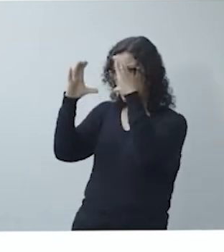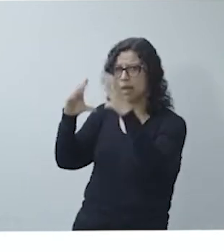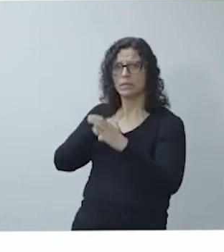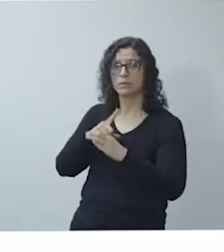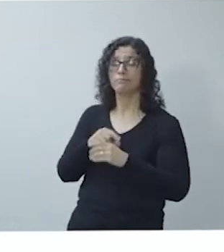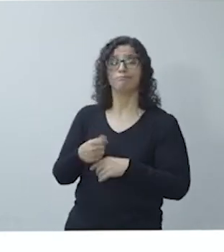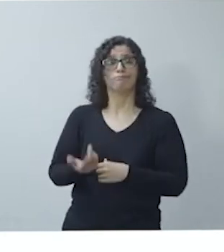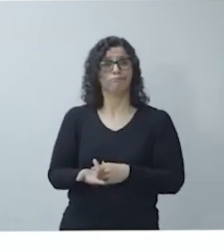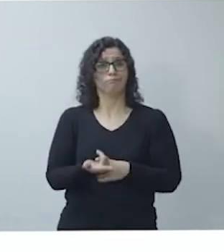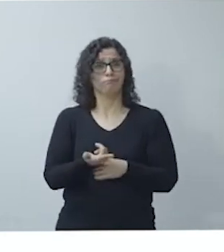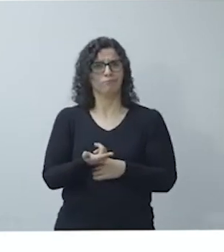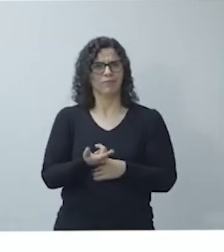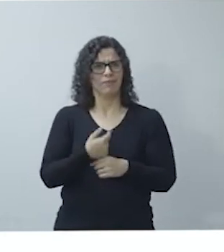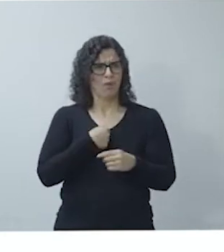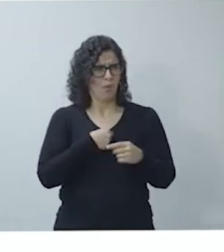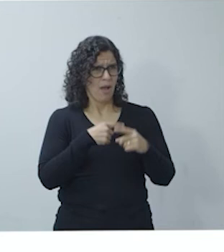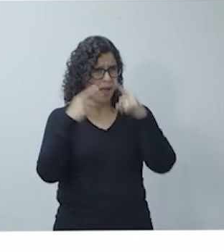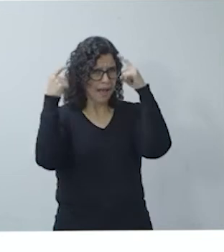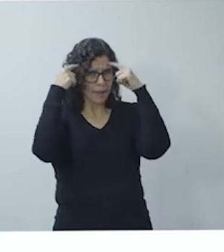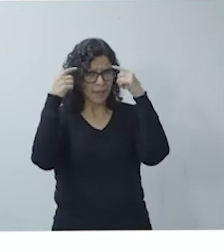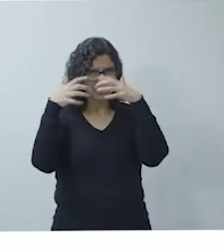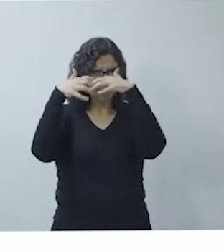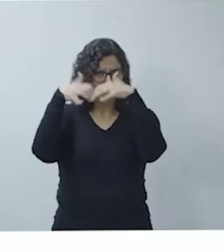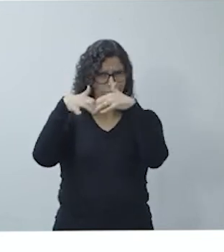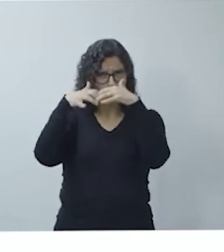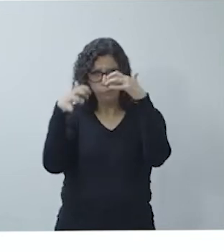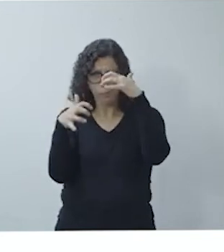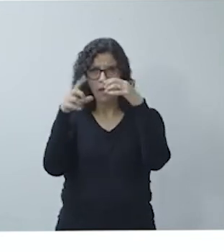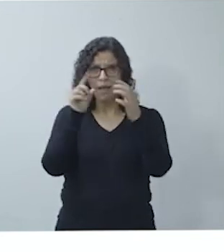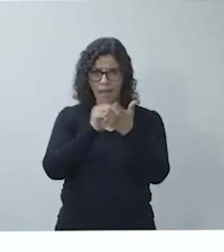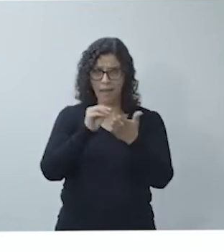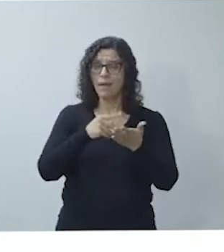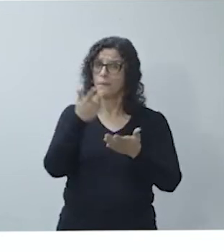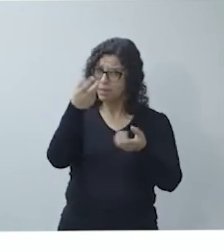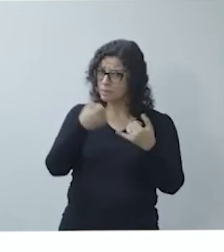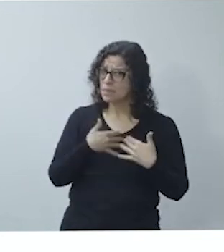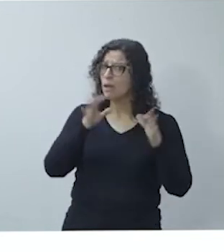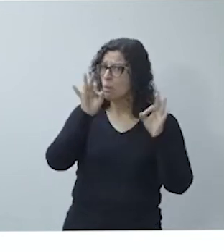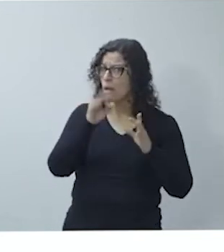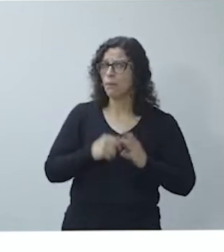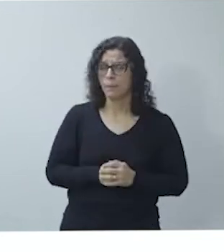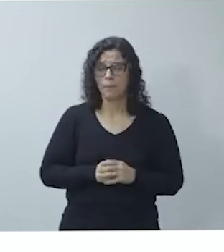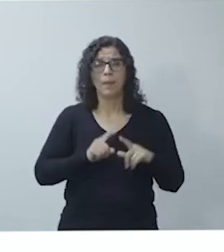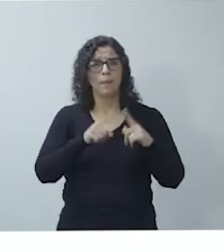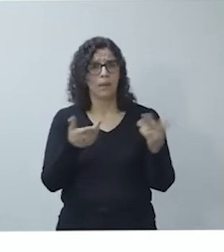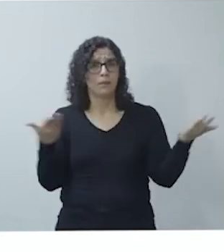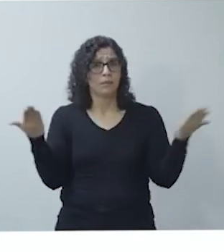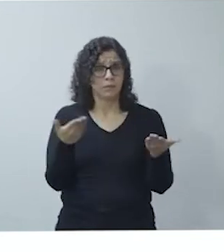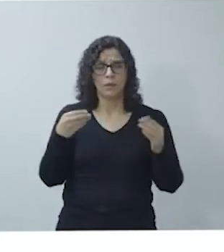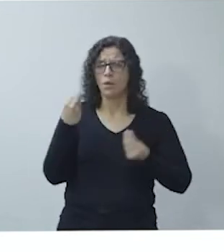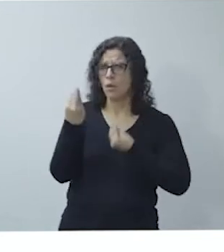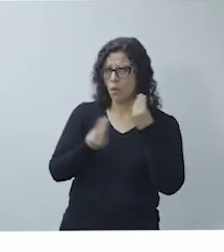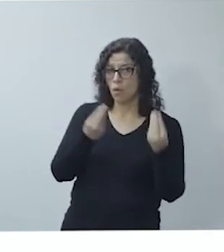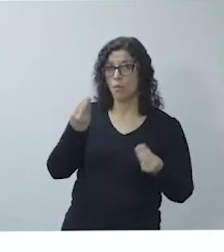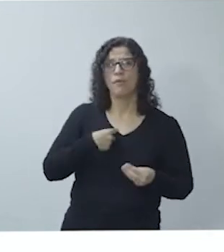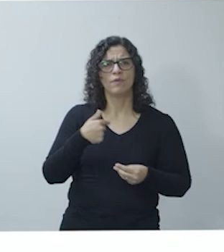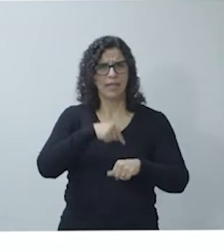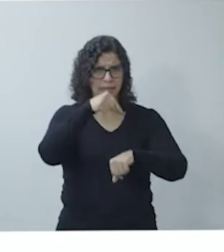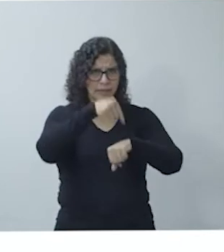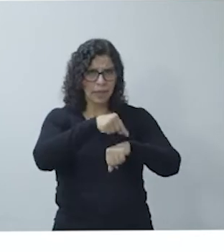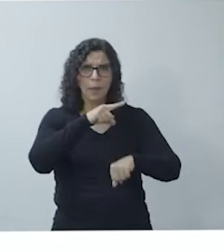Ah, desarranjada? Dizem-no, pelo menos. Em todo caso, há